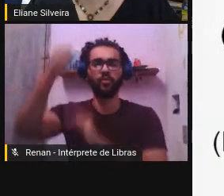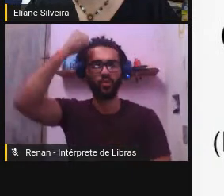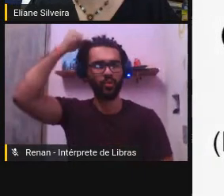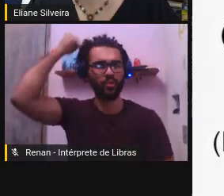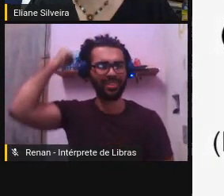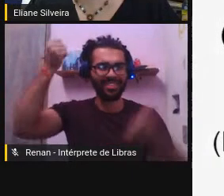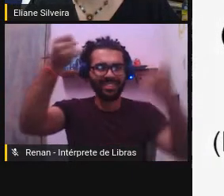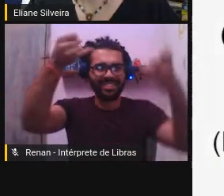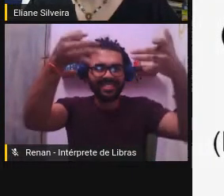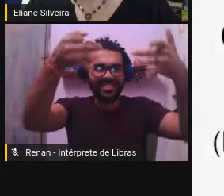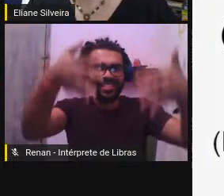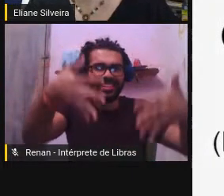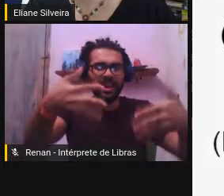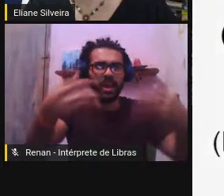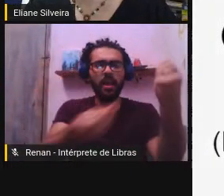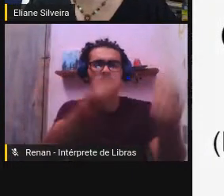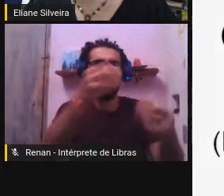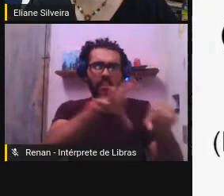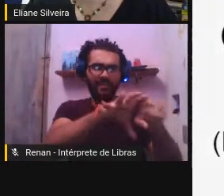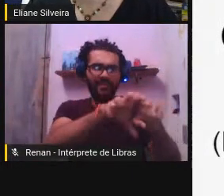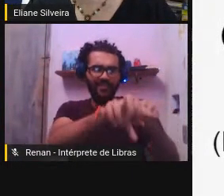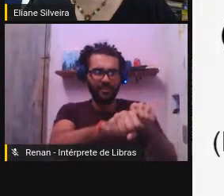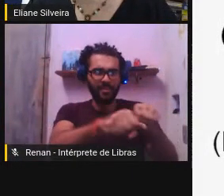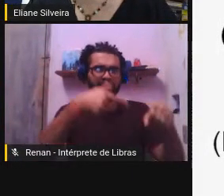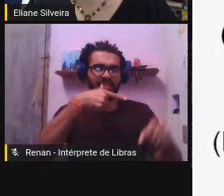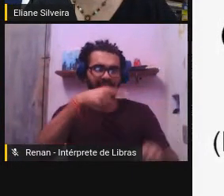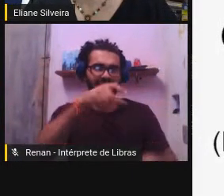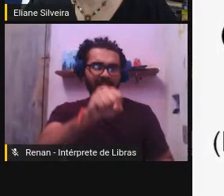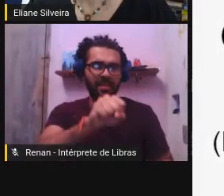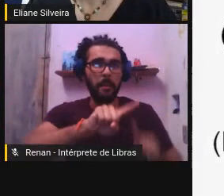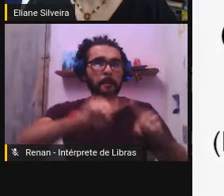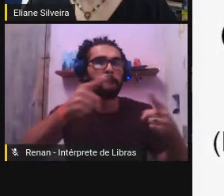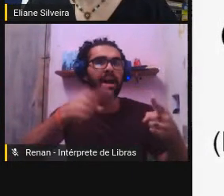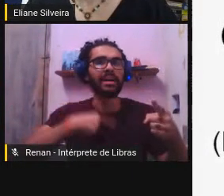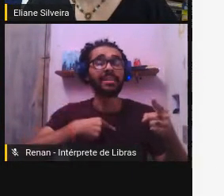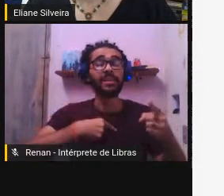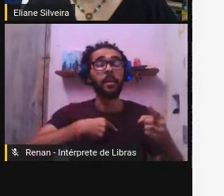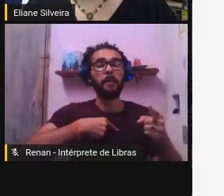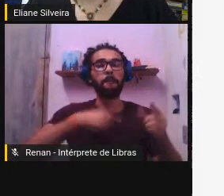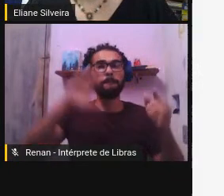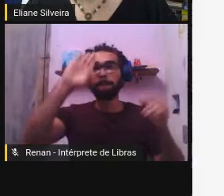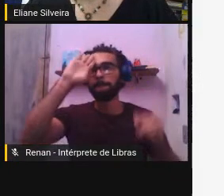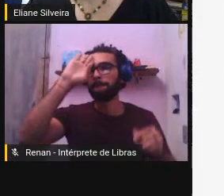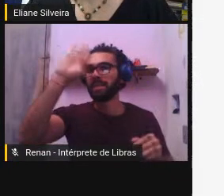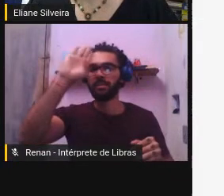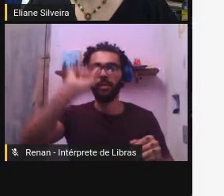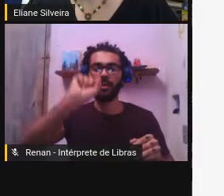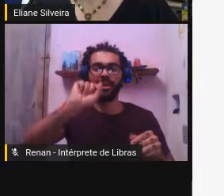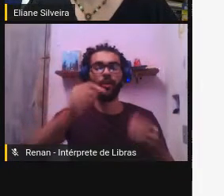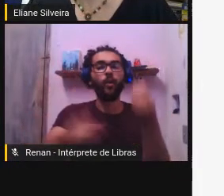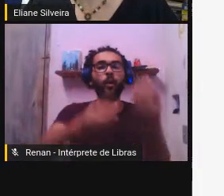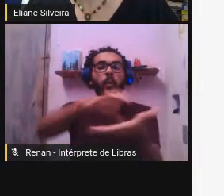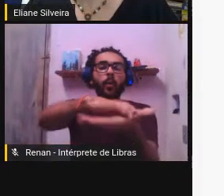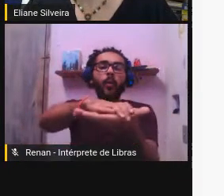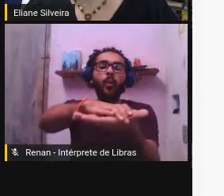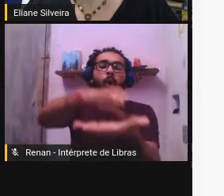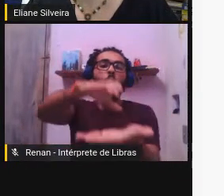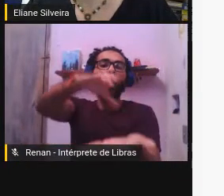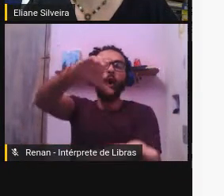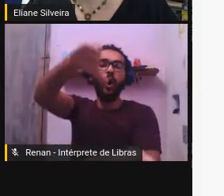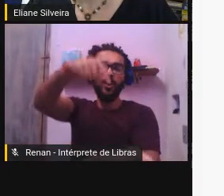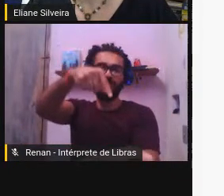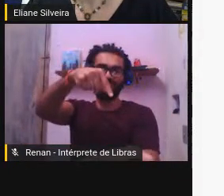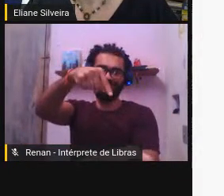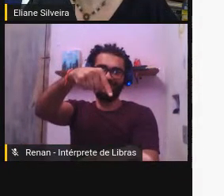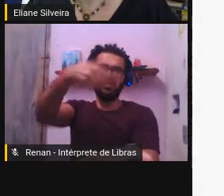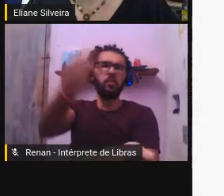da fortuna sussiriana diz respeito ao recorte do corpus. Nós sabemos que Sussir raramente abandona